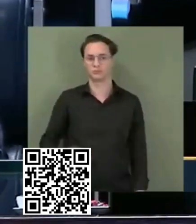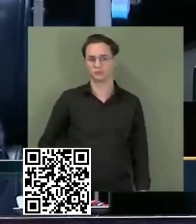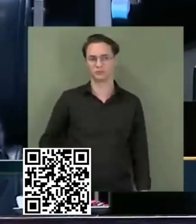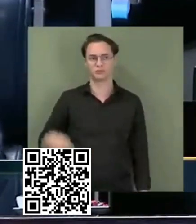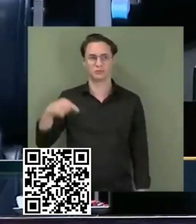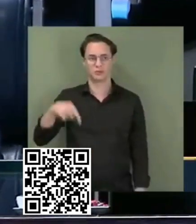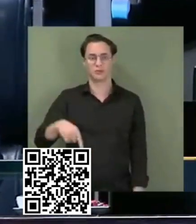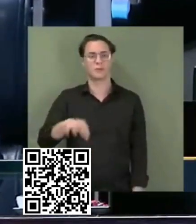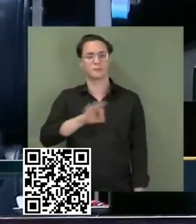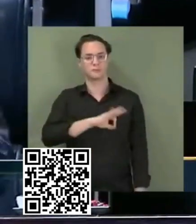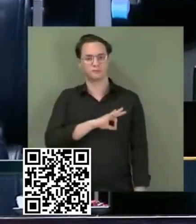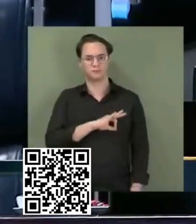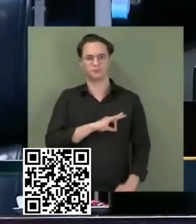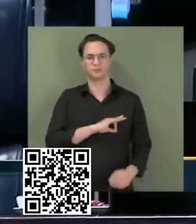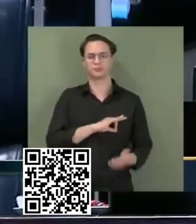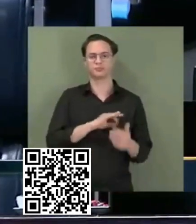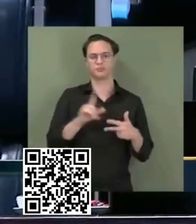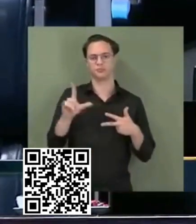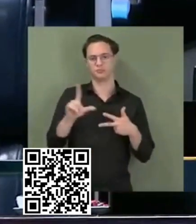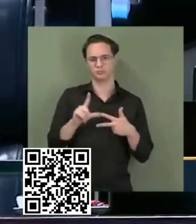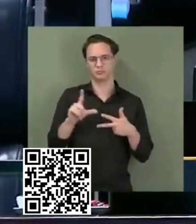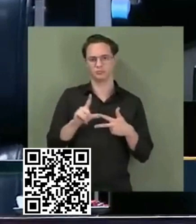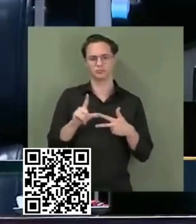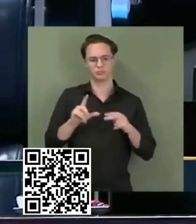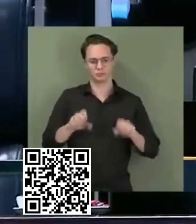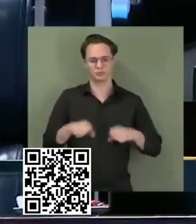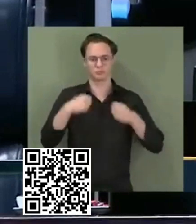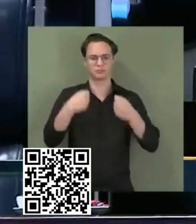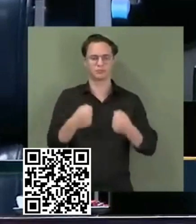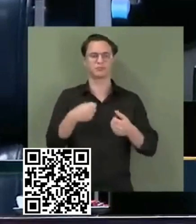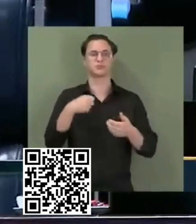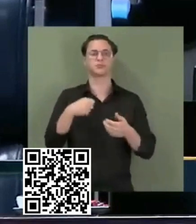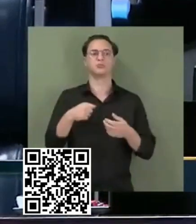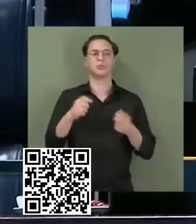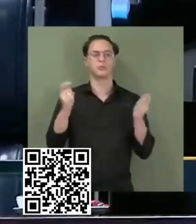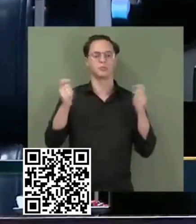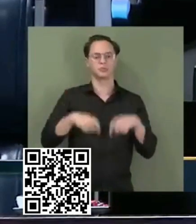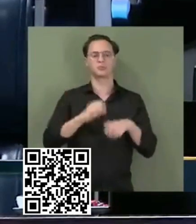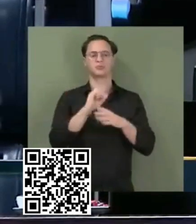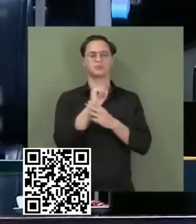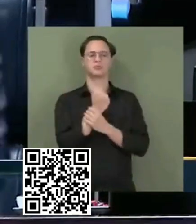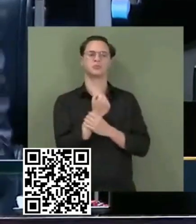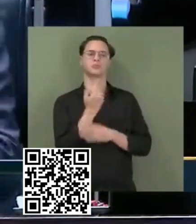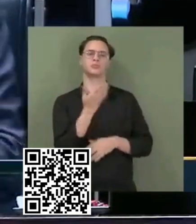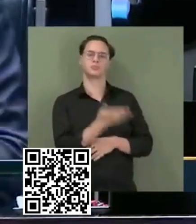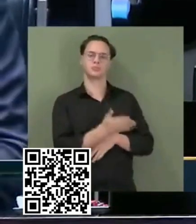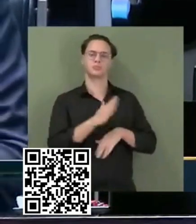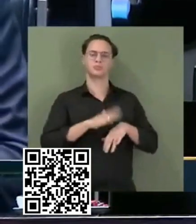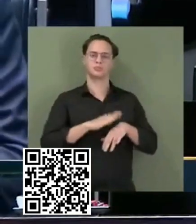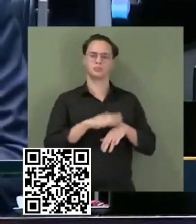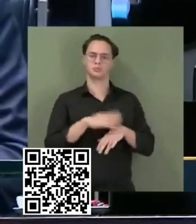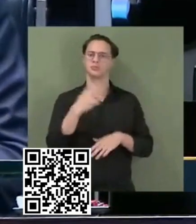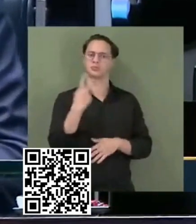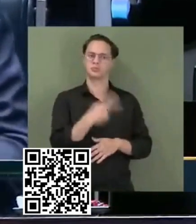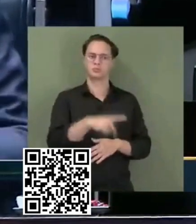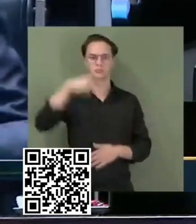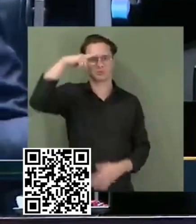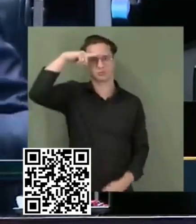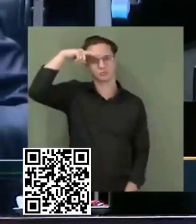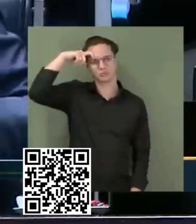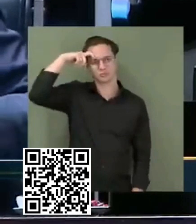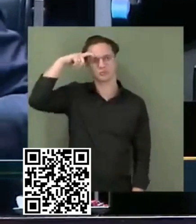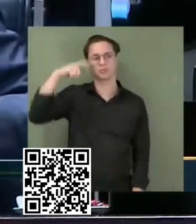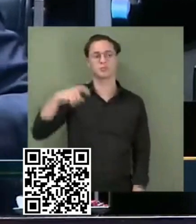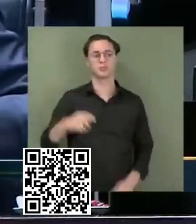Polícia Legislativa do Senado não faltou o empenho necessário para poder garantir nesse período a segurança